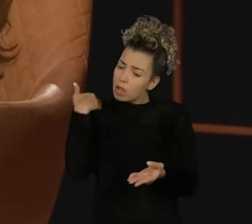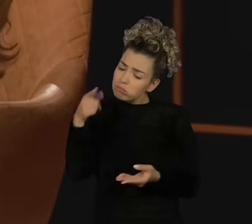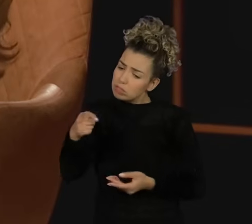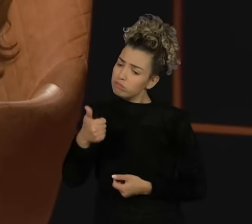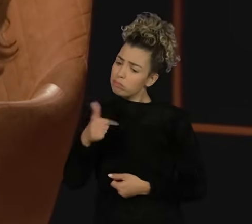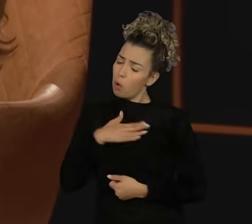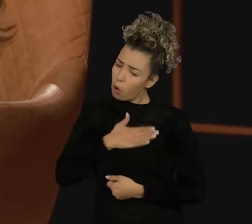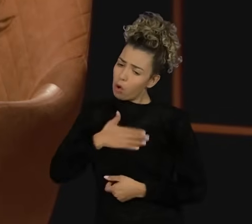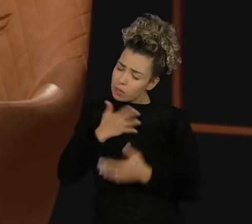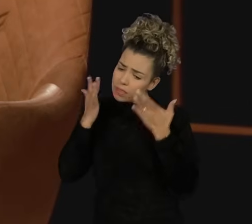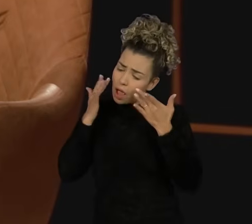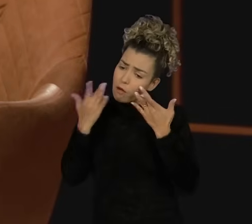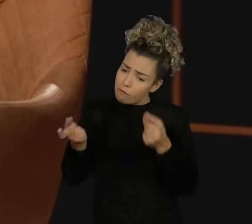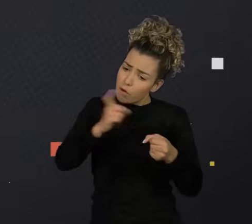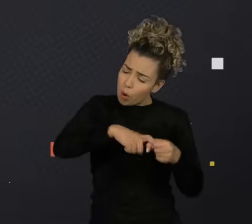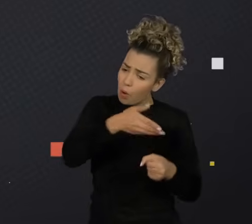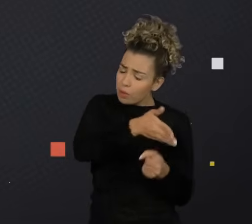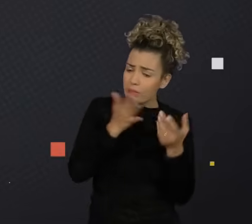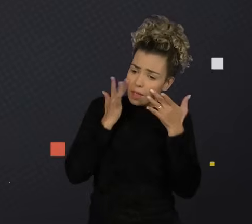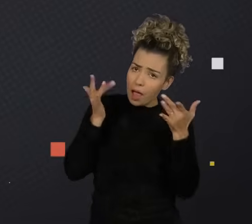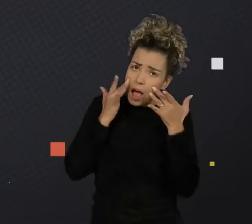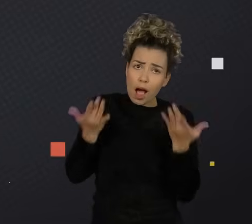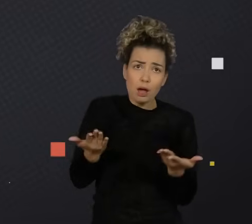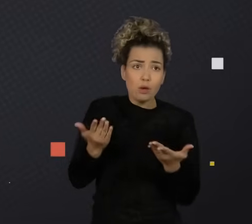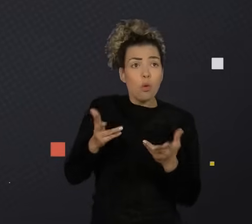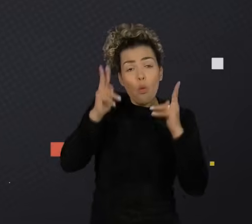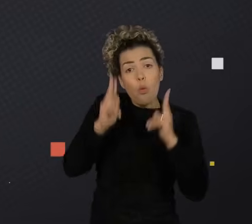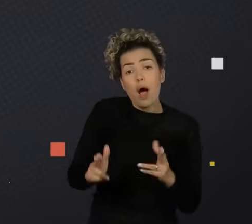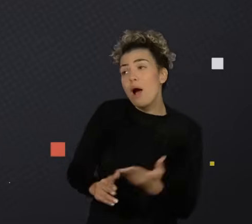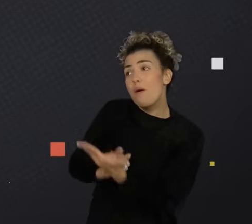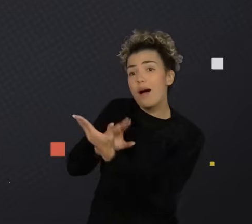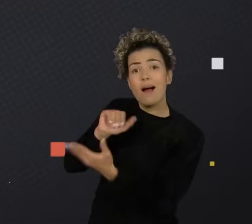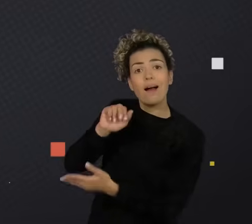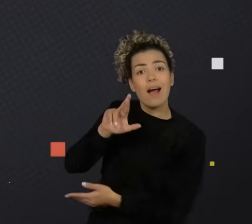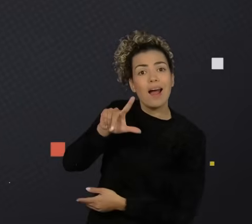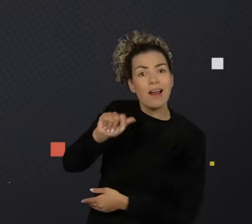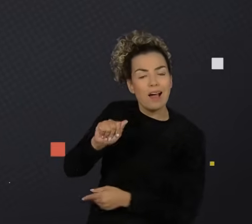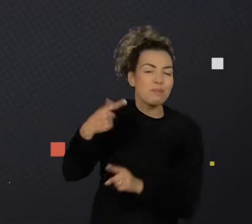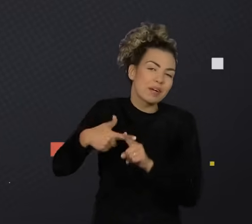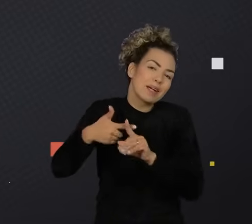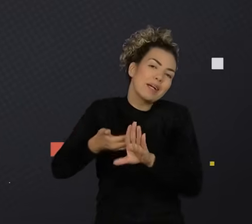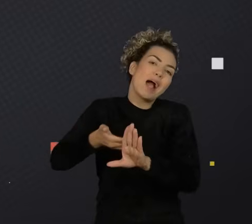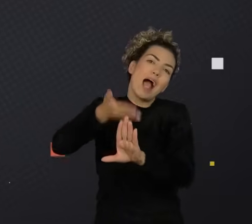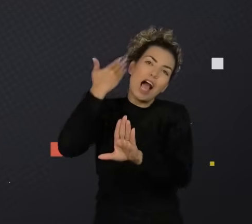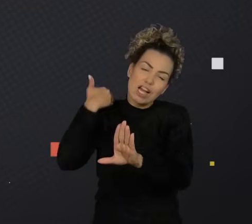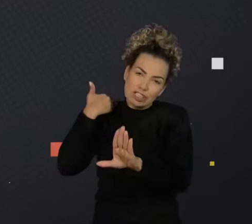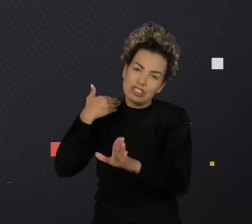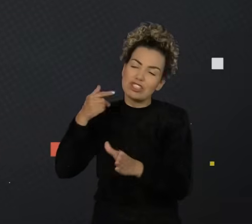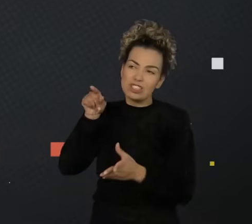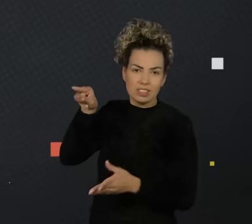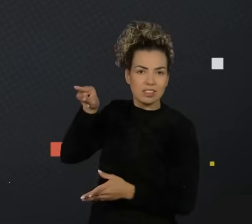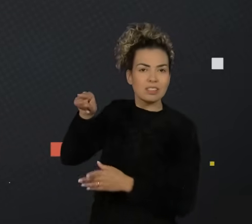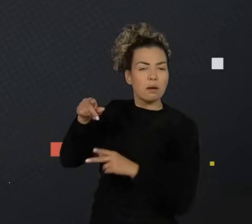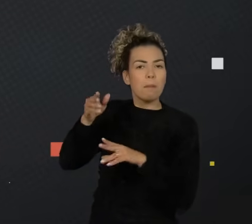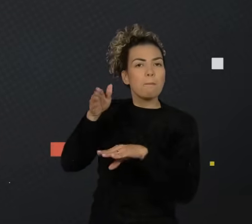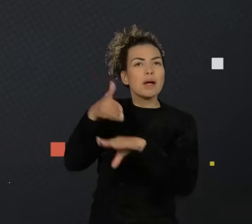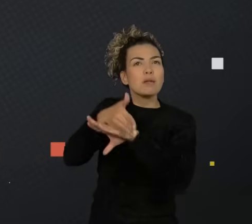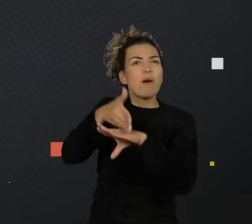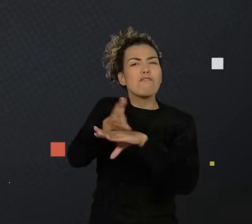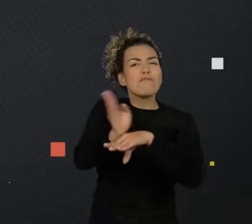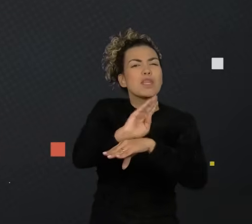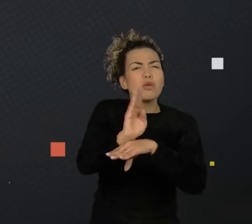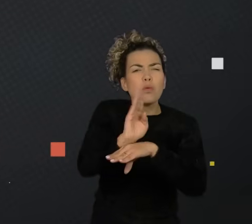que você não volta? Aí, de repente, você faz como a Carla Camurati, que na época também já tinha, né, aquela coisa lá do filme dela,